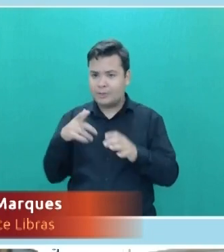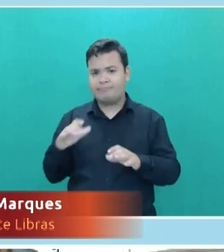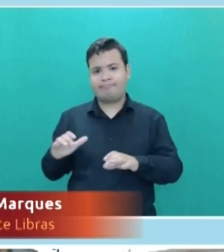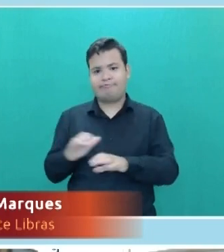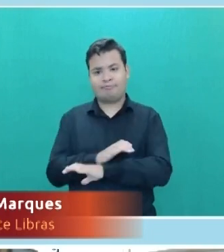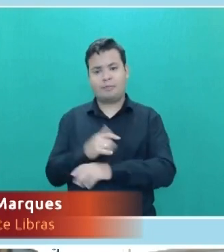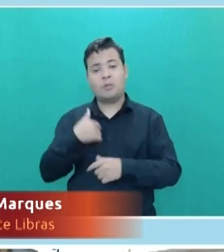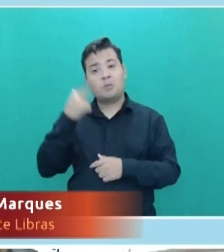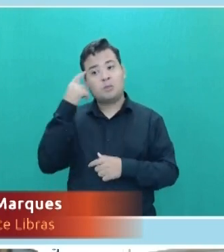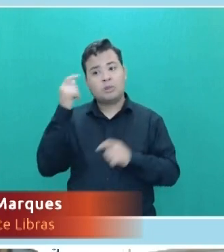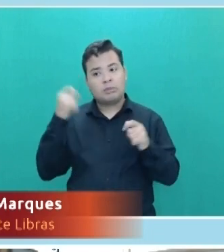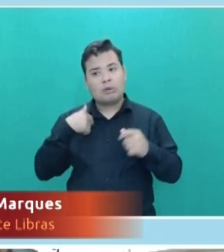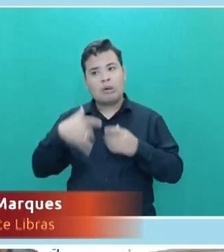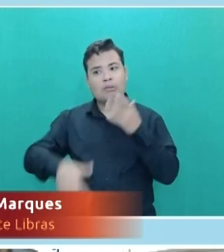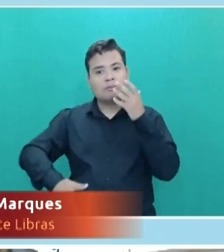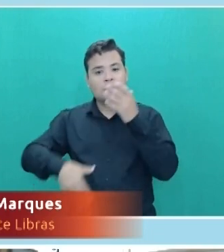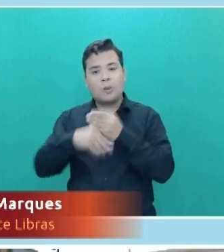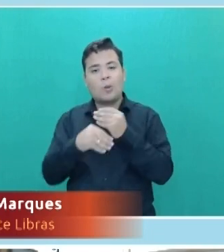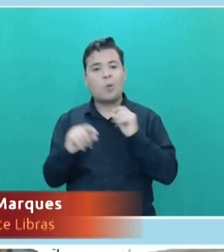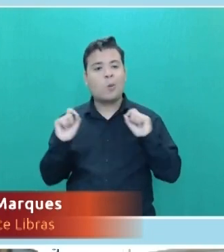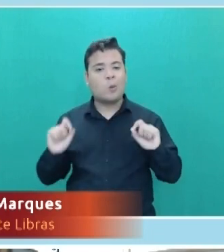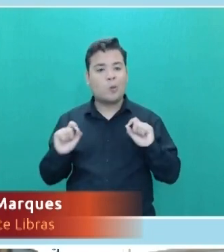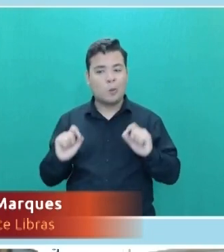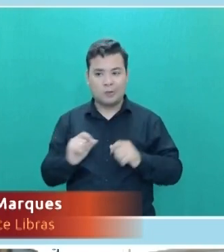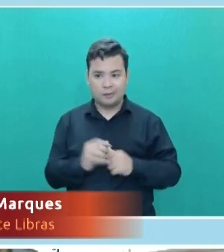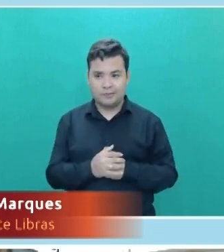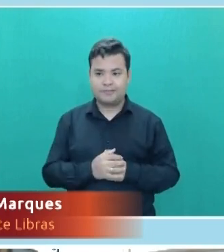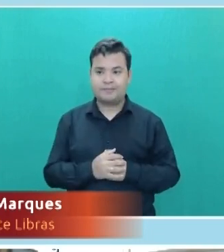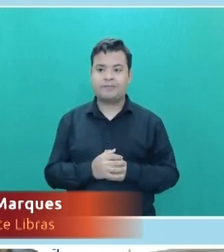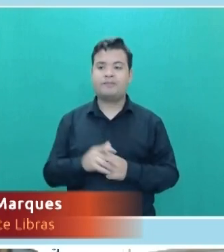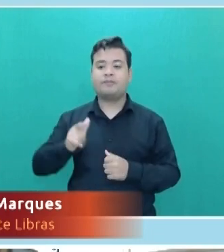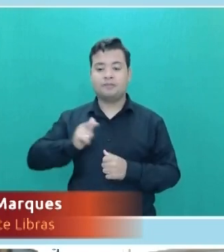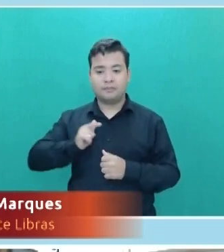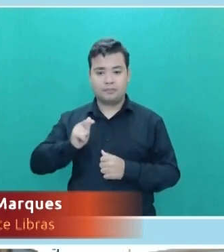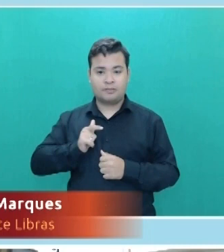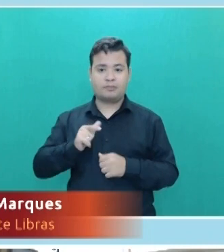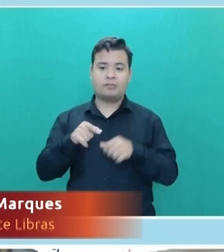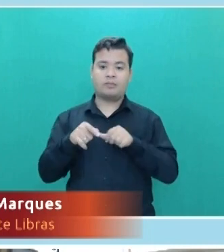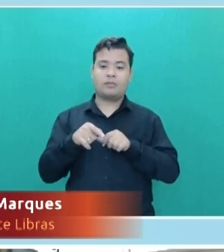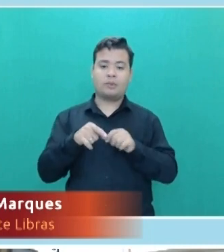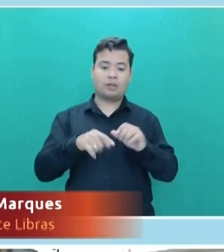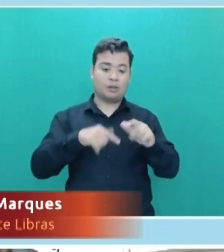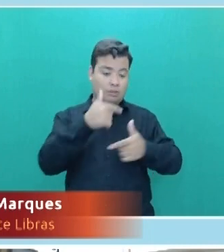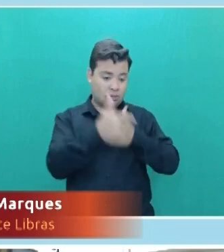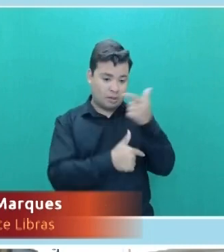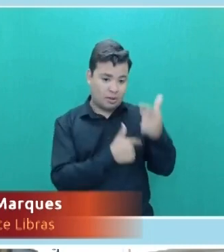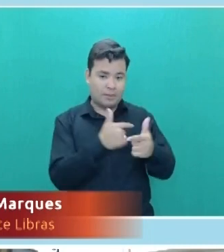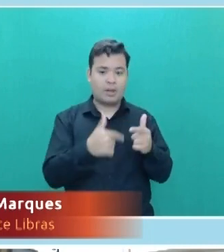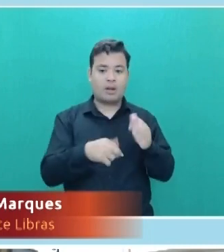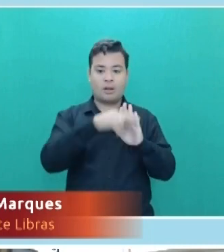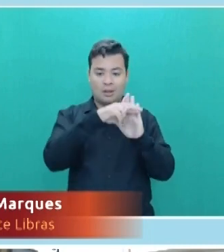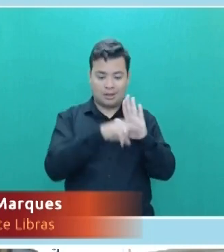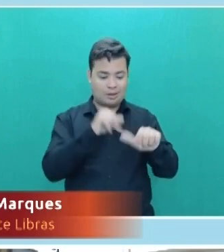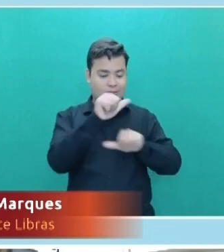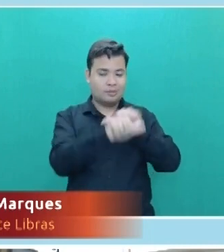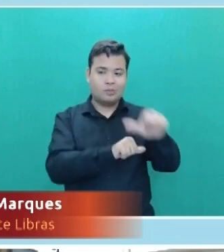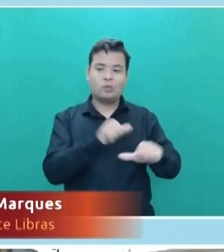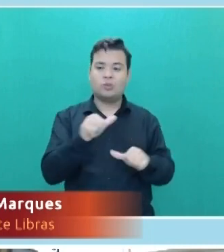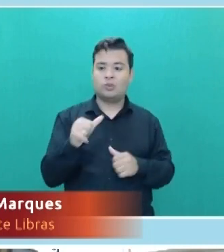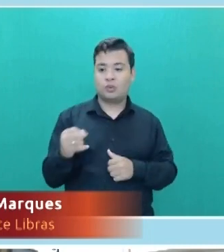complementar aqui na verdade, os motivos que levaram à existência da reforma trabalhista